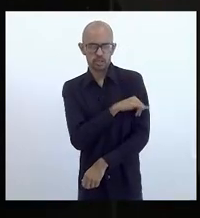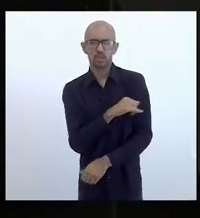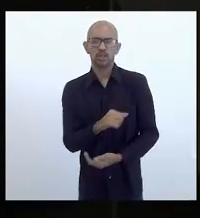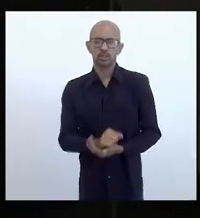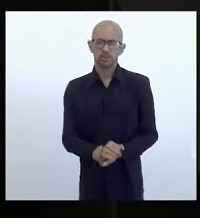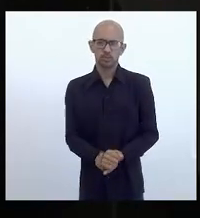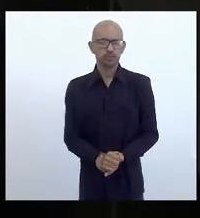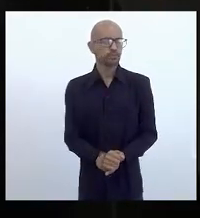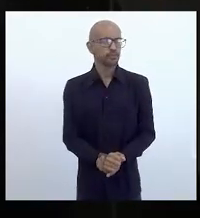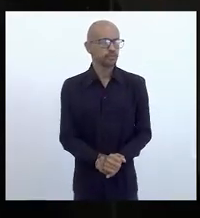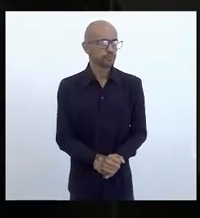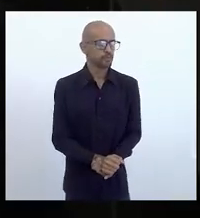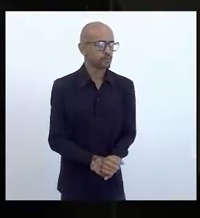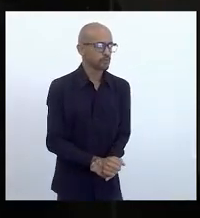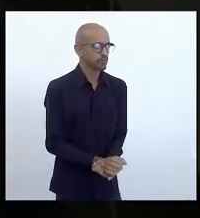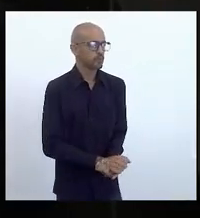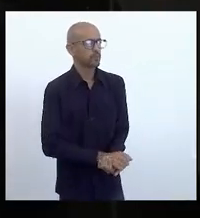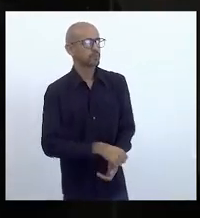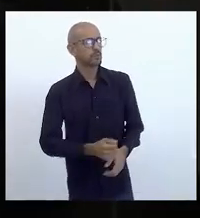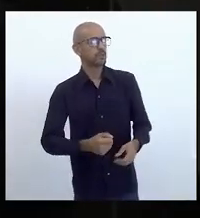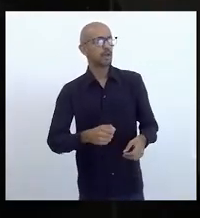em relação ao